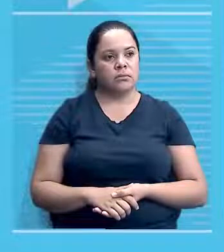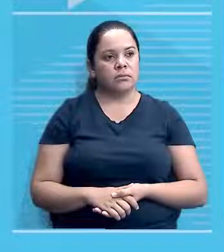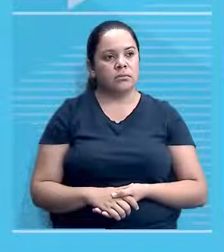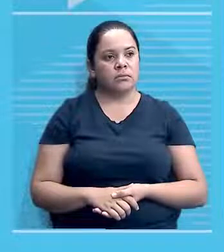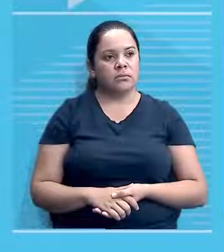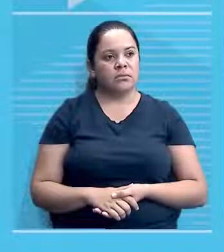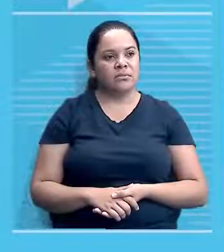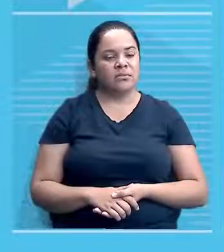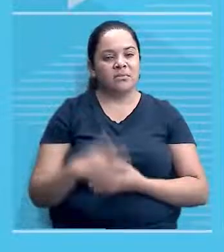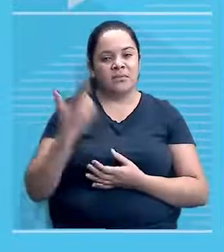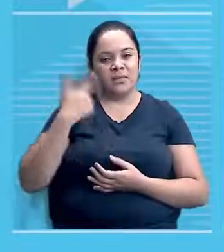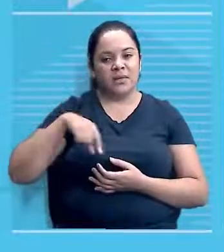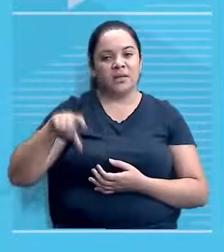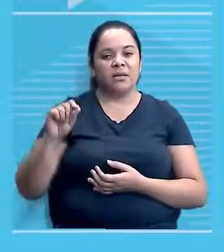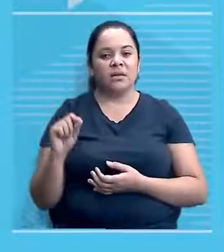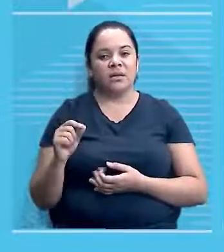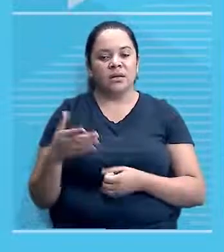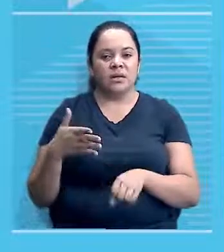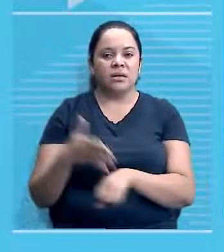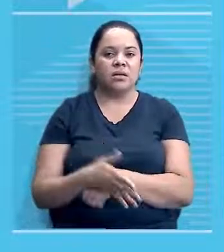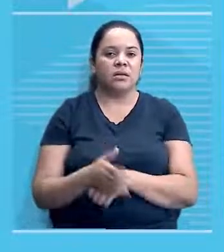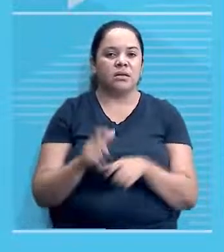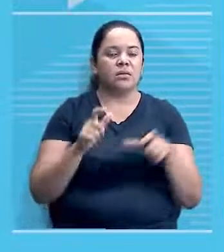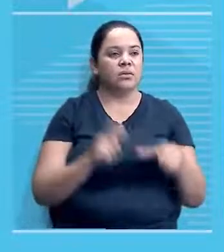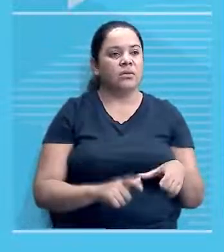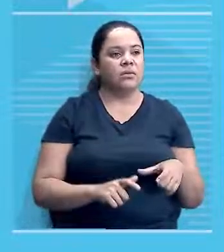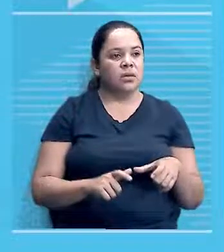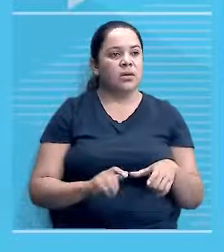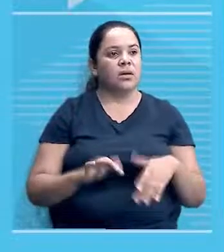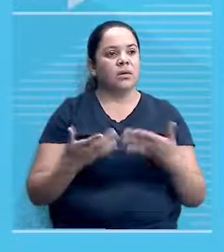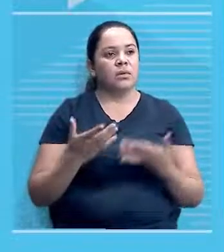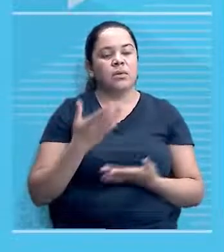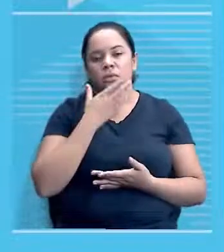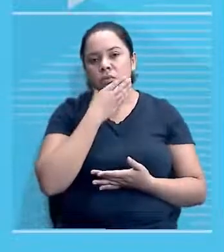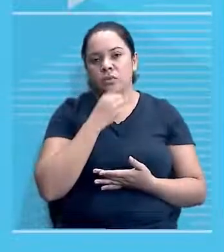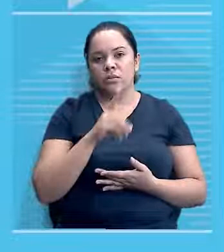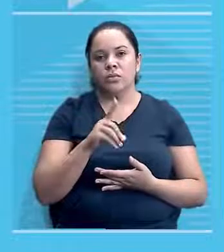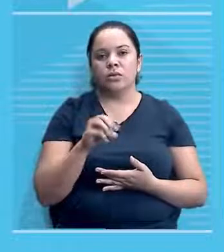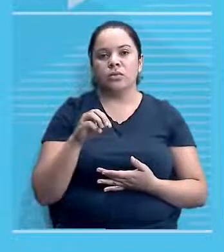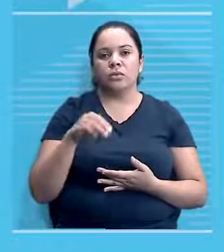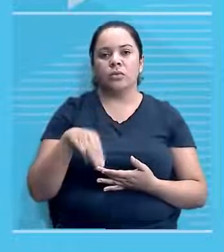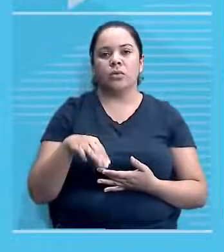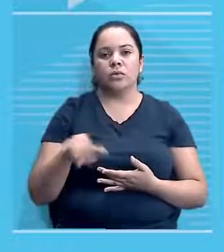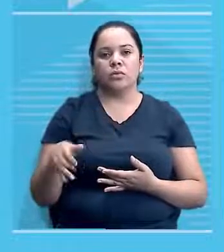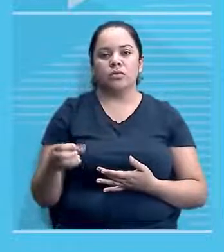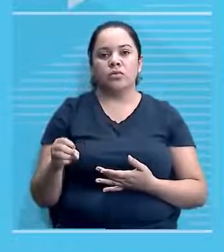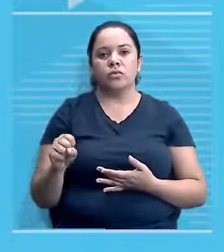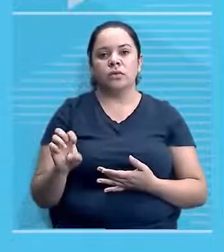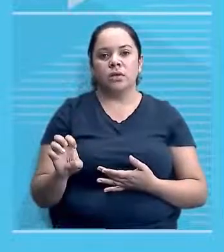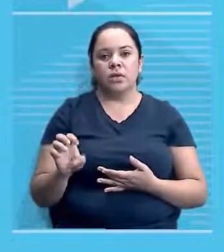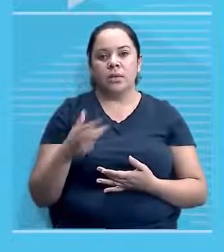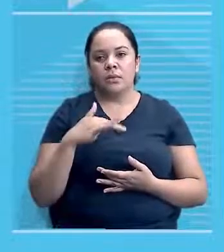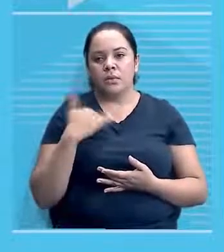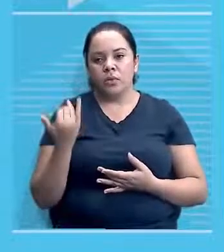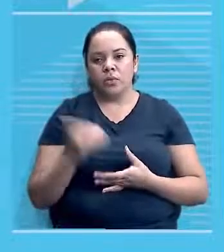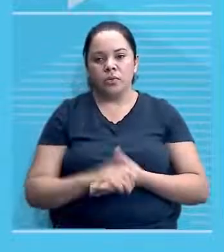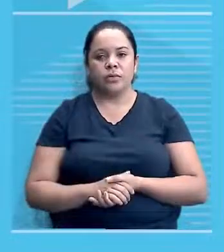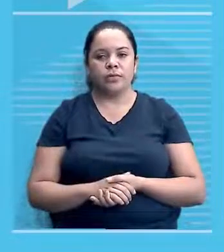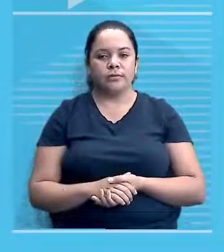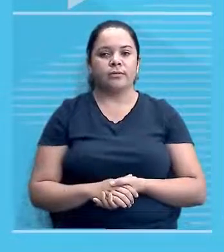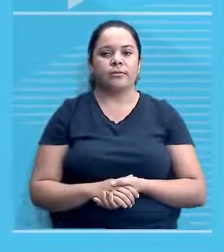aí ela que vai no governo dela que acontece